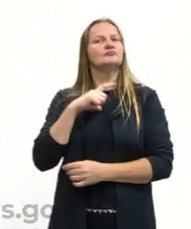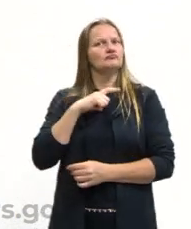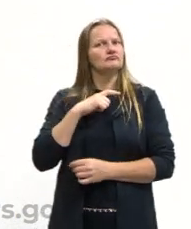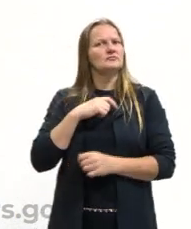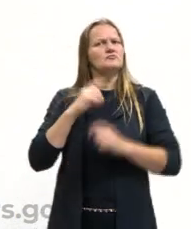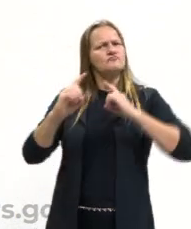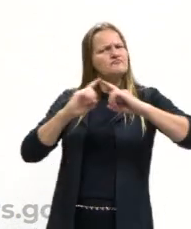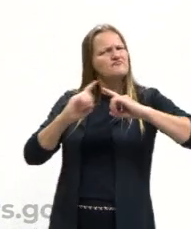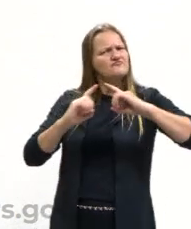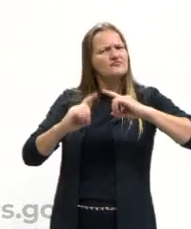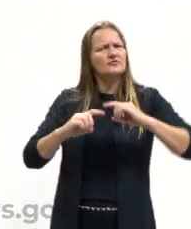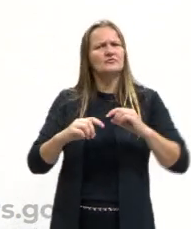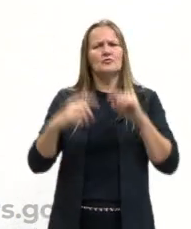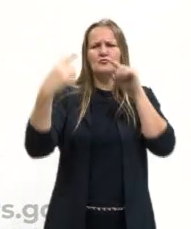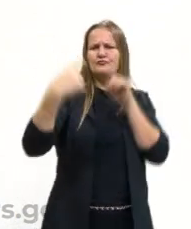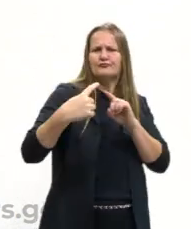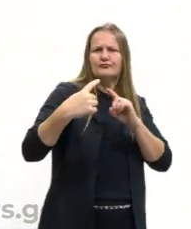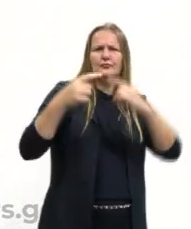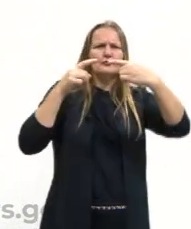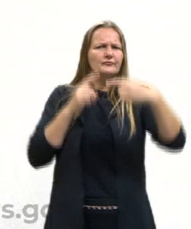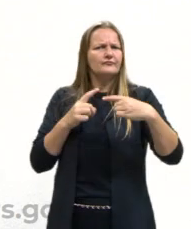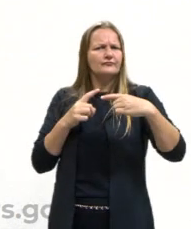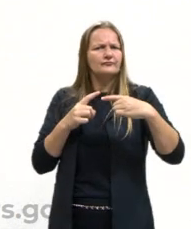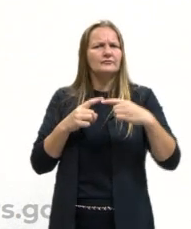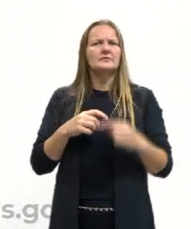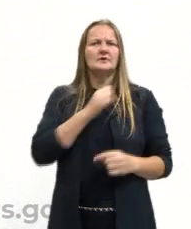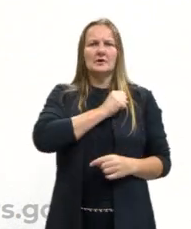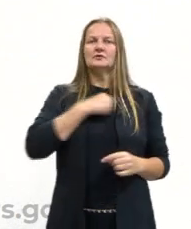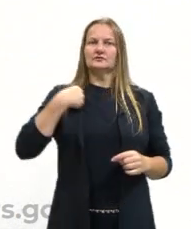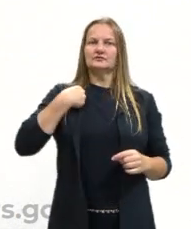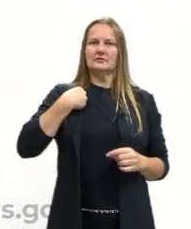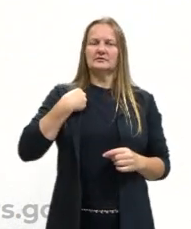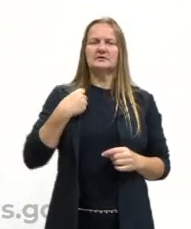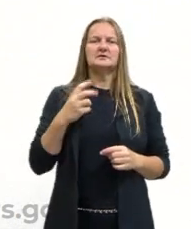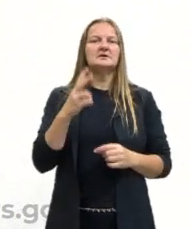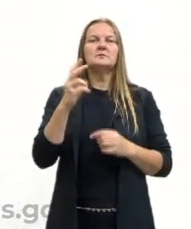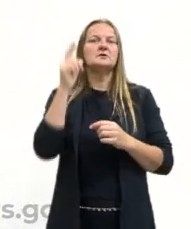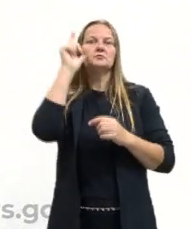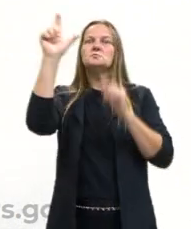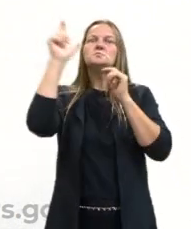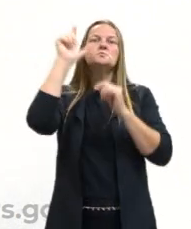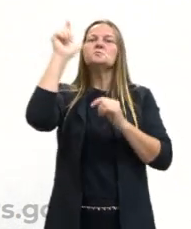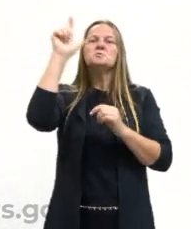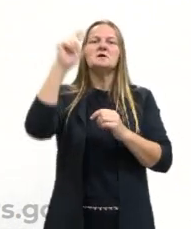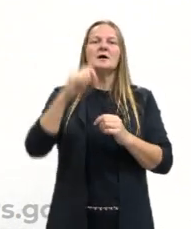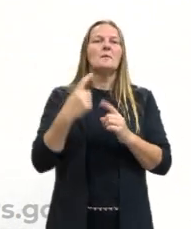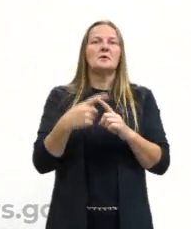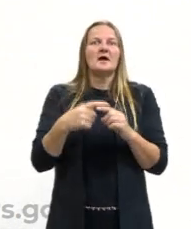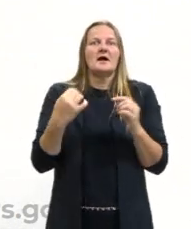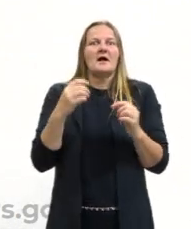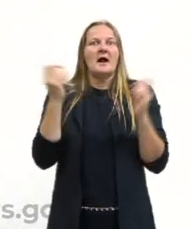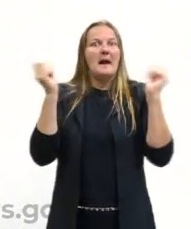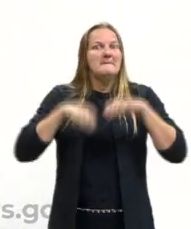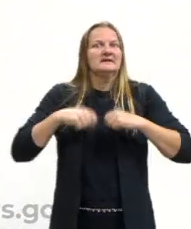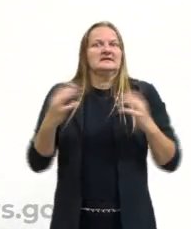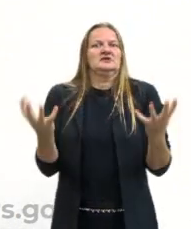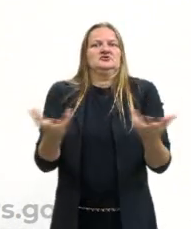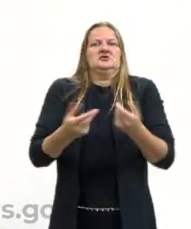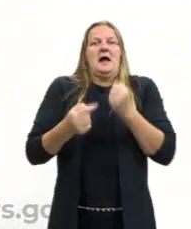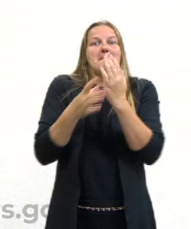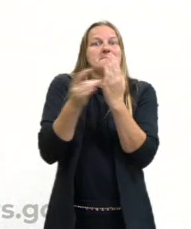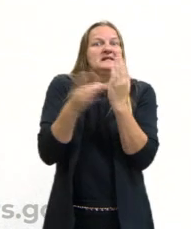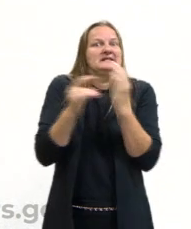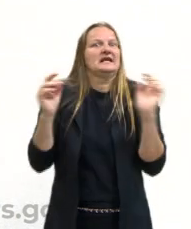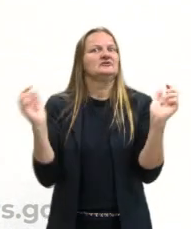discutia com o Sócrates e claro o Sócrates sempre era o vencedor desse discurso porque aí essa outra escola socrática